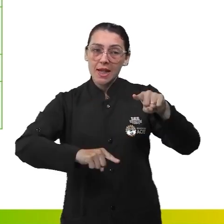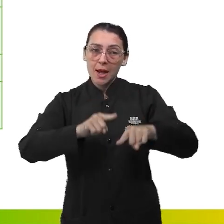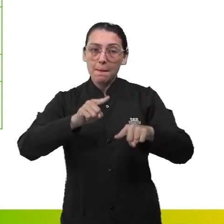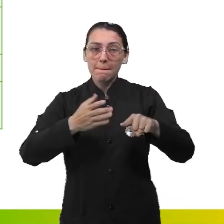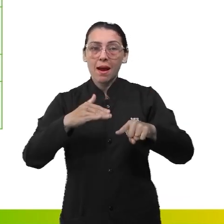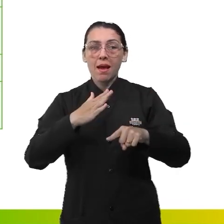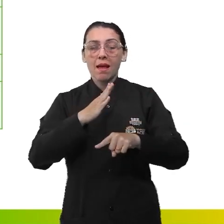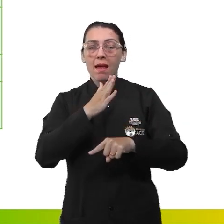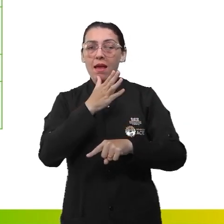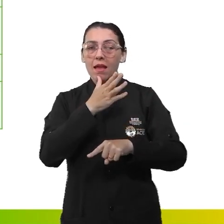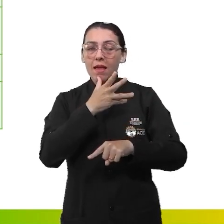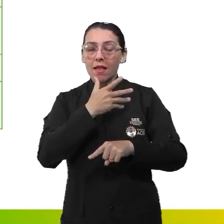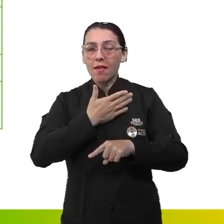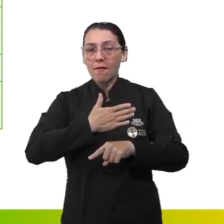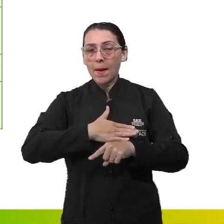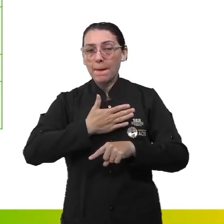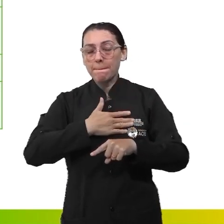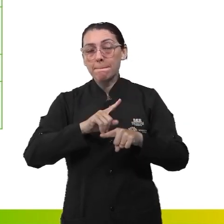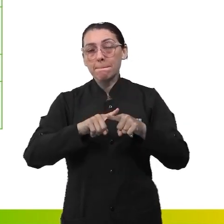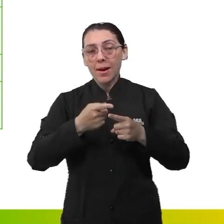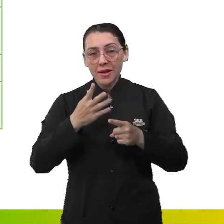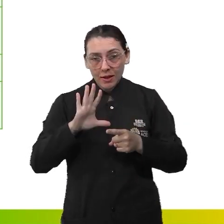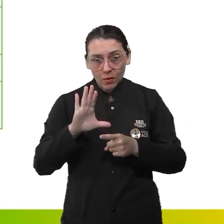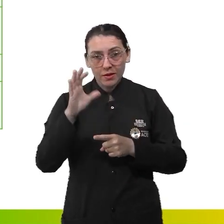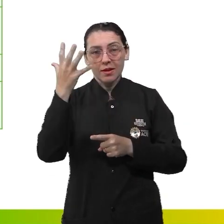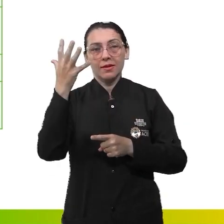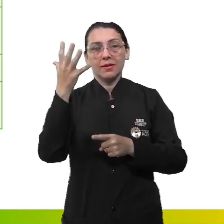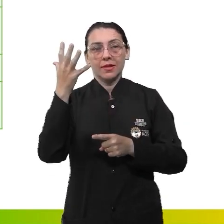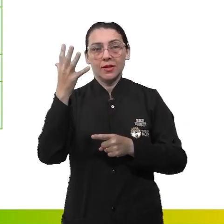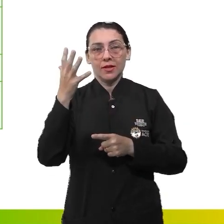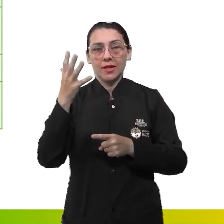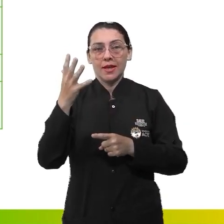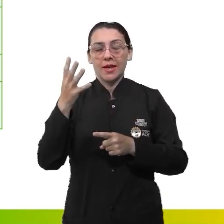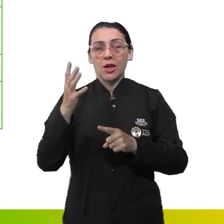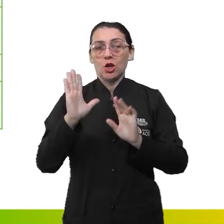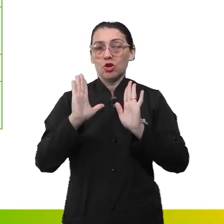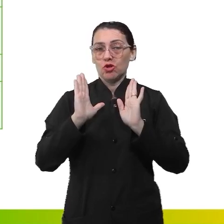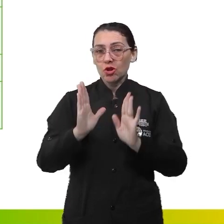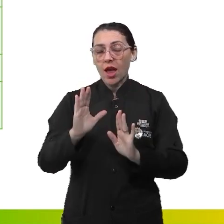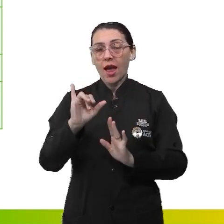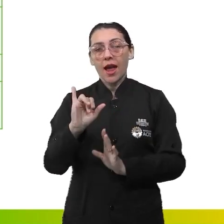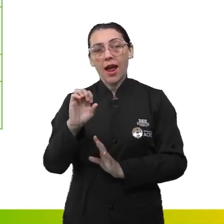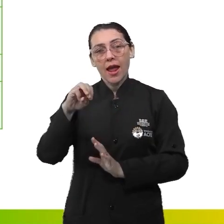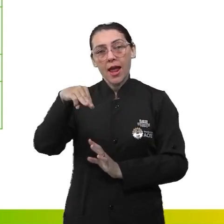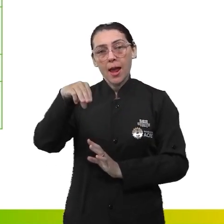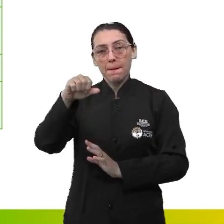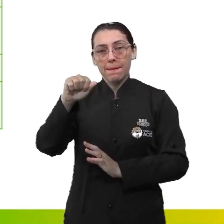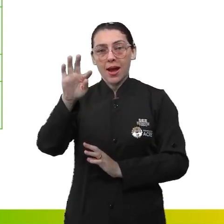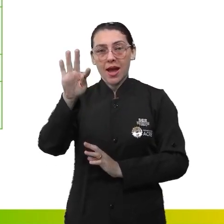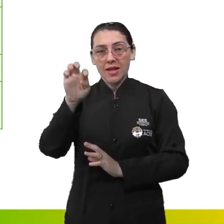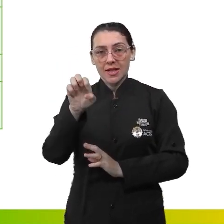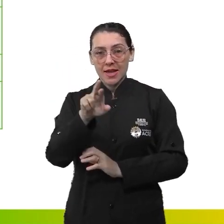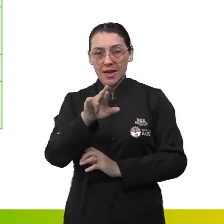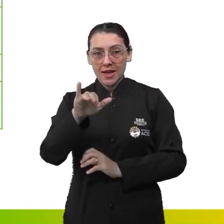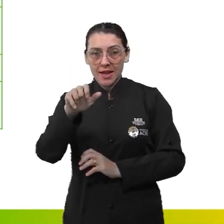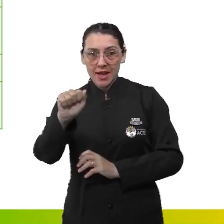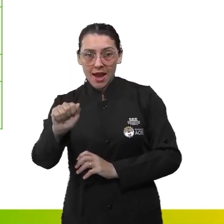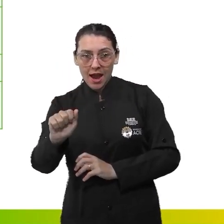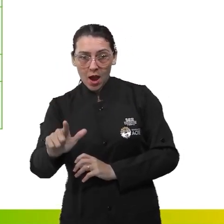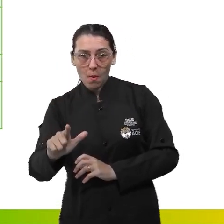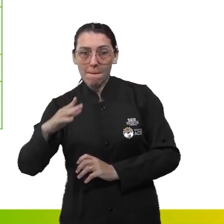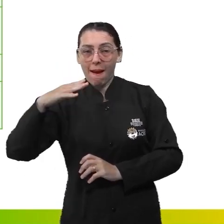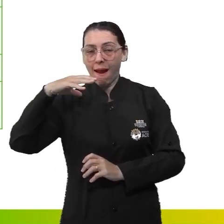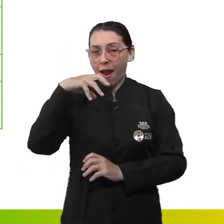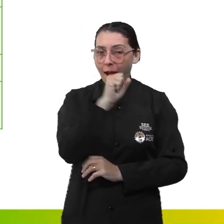é mais lenta, mas ela não deixa de ocorrer. E como eu ponderei agora há pouco, a cultura imaterial